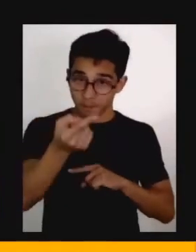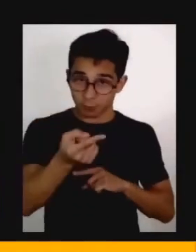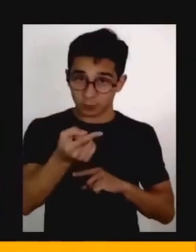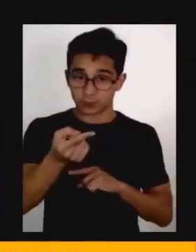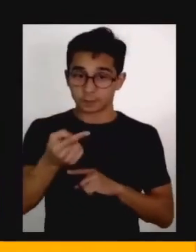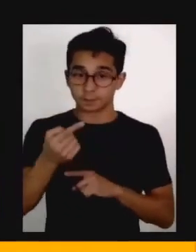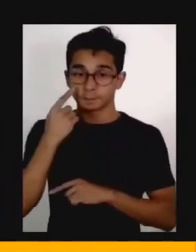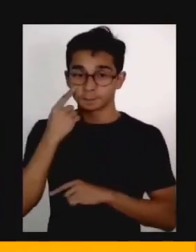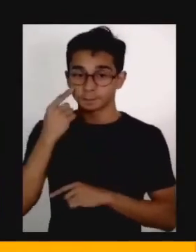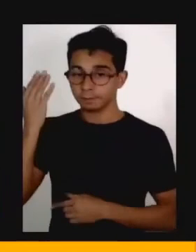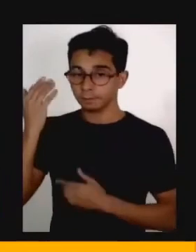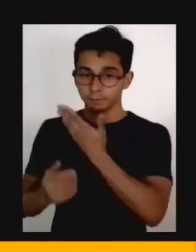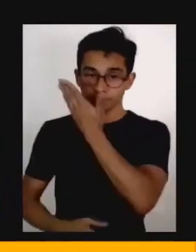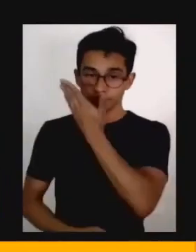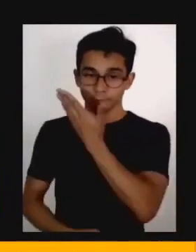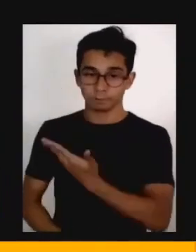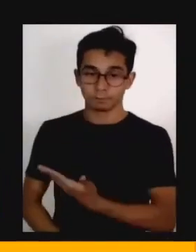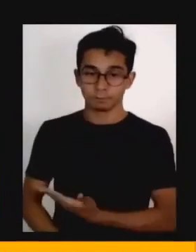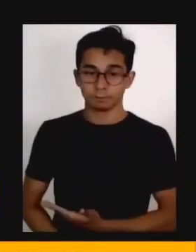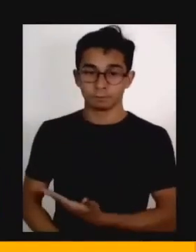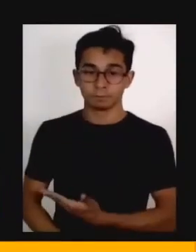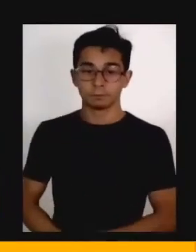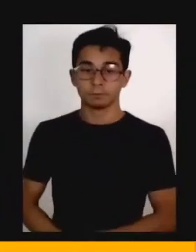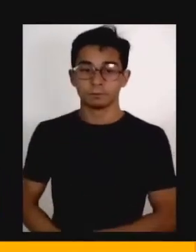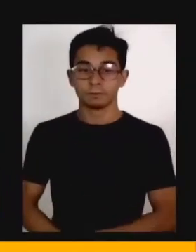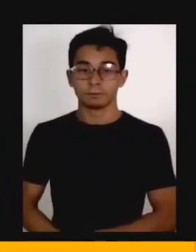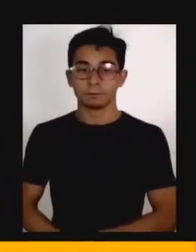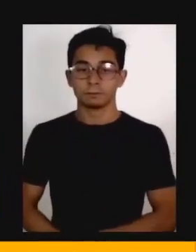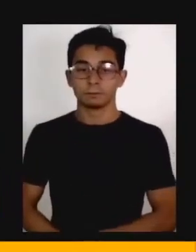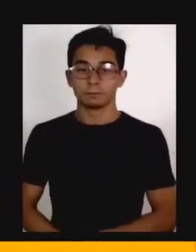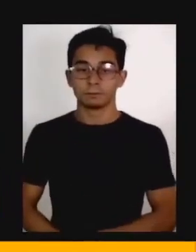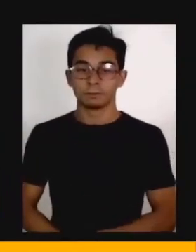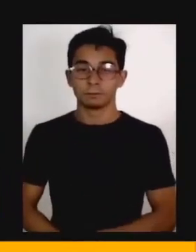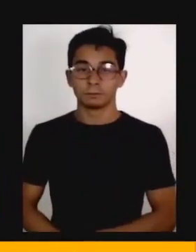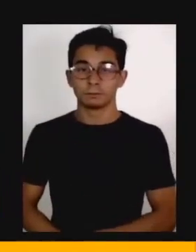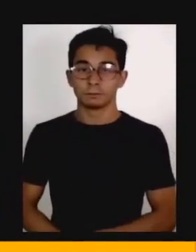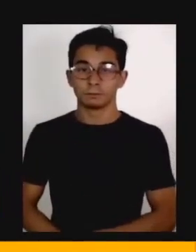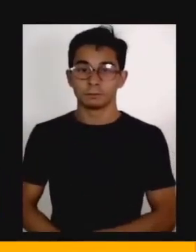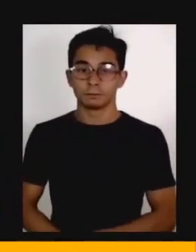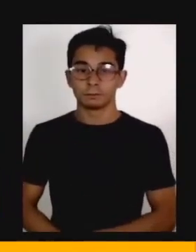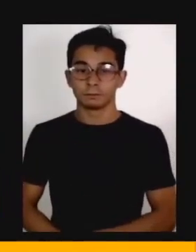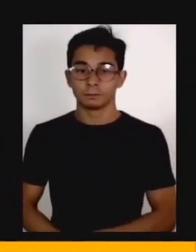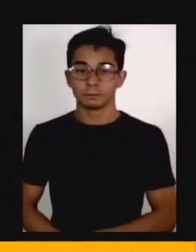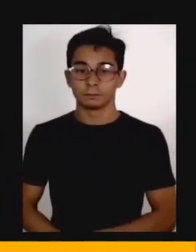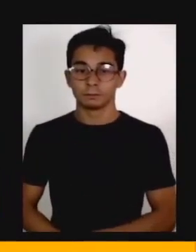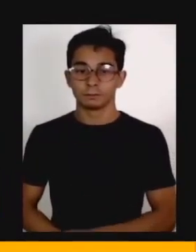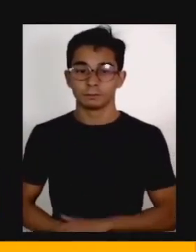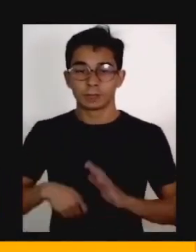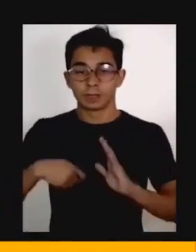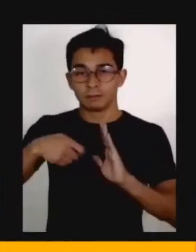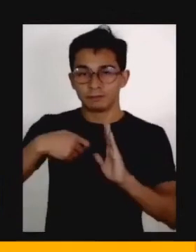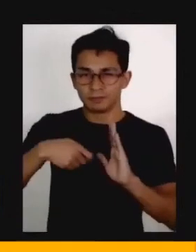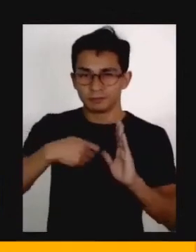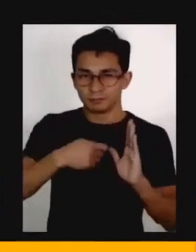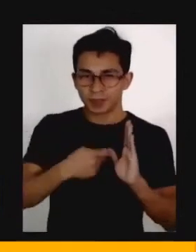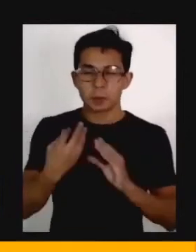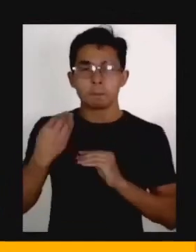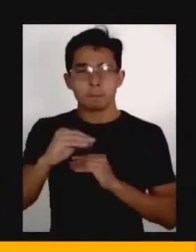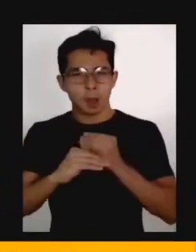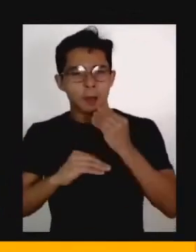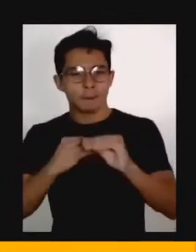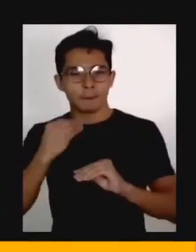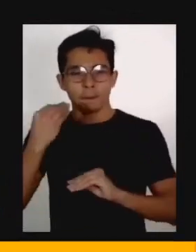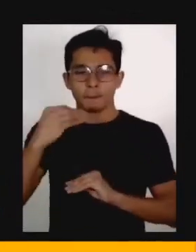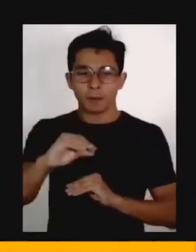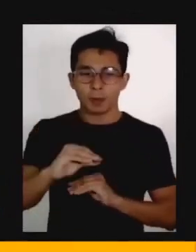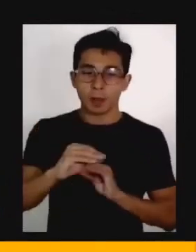que a gente faz com o envio dos produtos, com a criação de pautas, com a oportunidade de dar ideias para